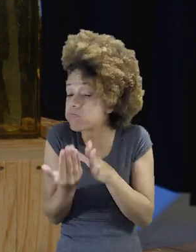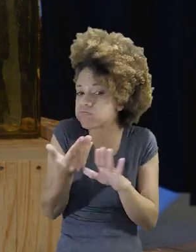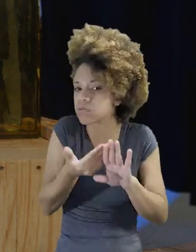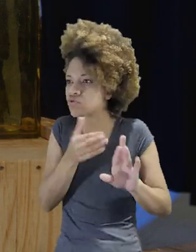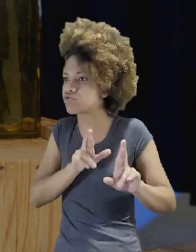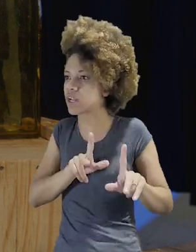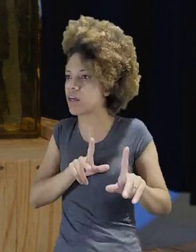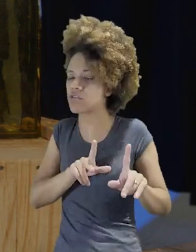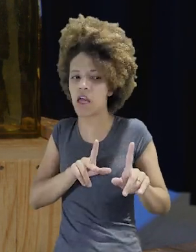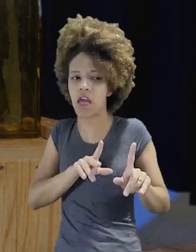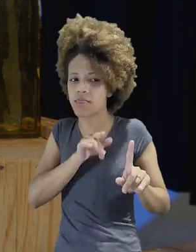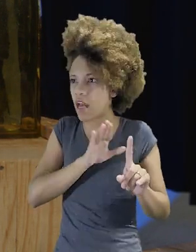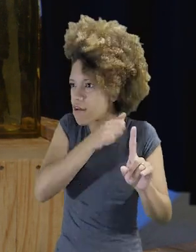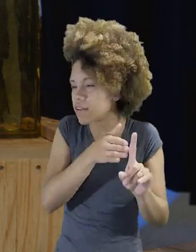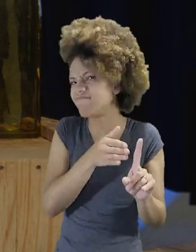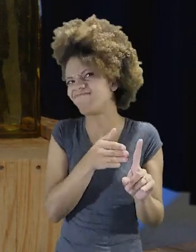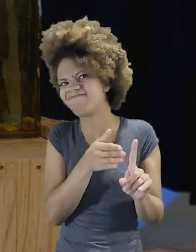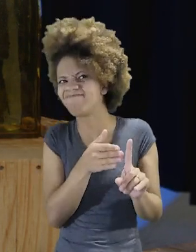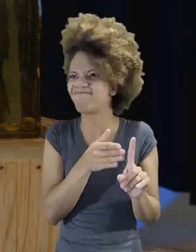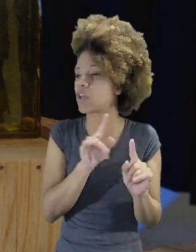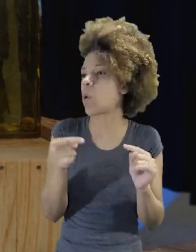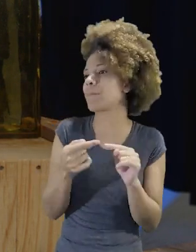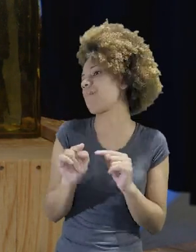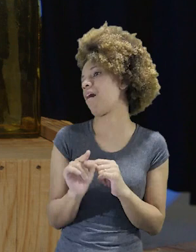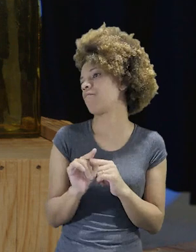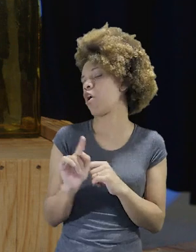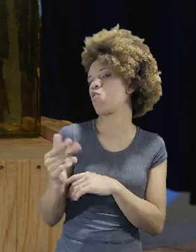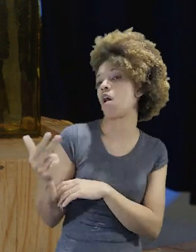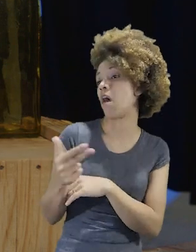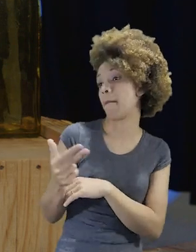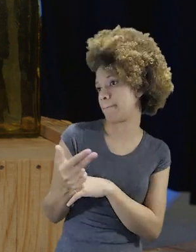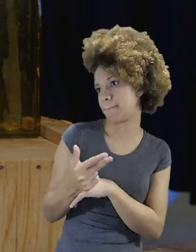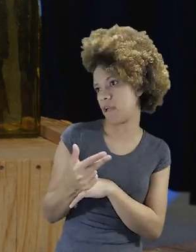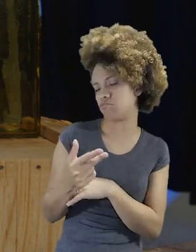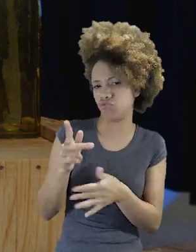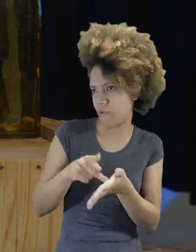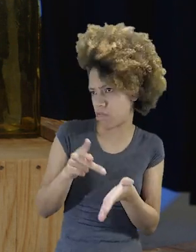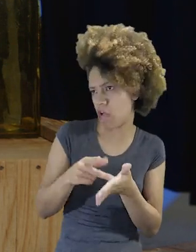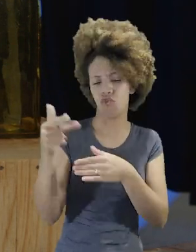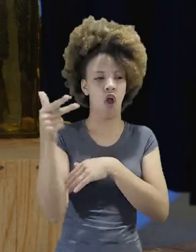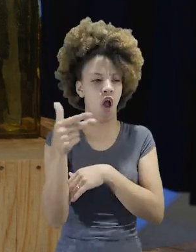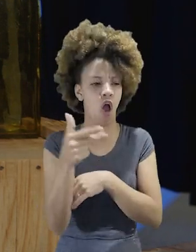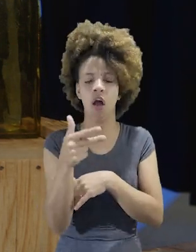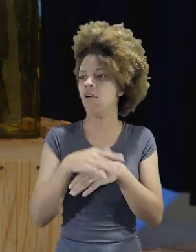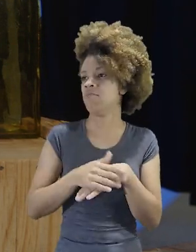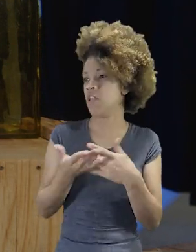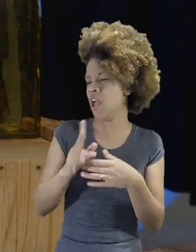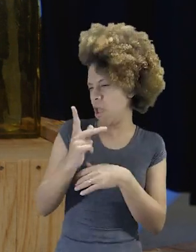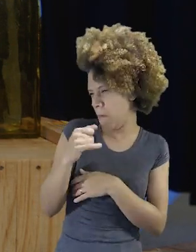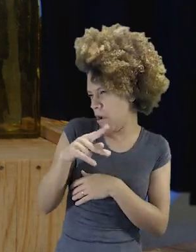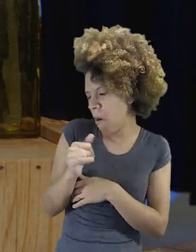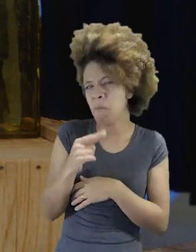saísse um pouco daquela daquela temática não não era não era o rap né o que a gente fala né real hip hop né cara